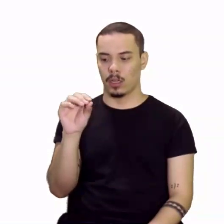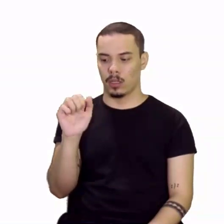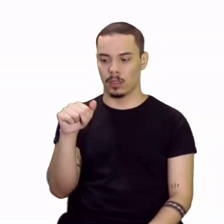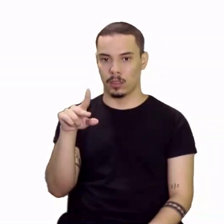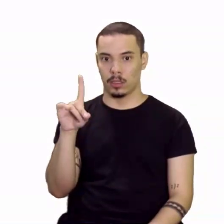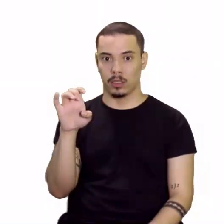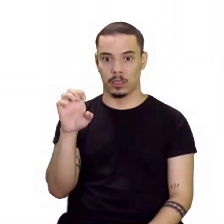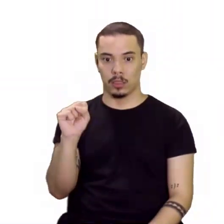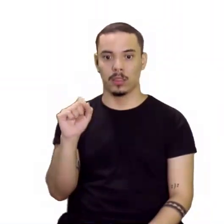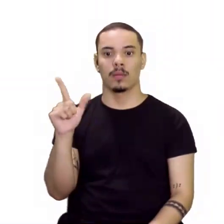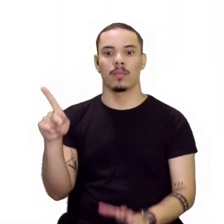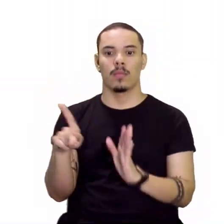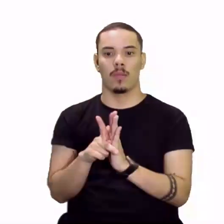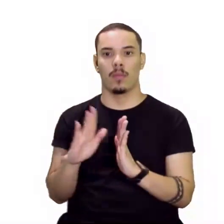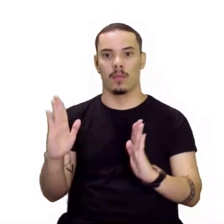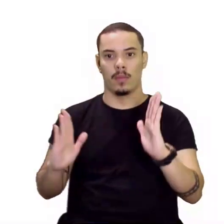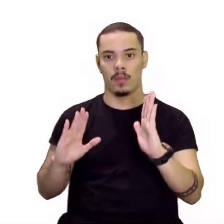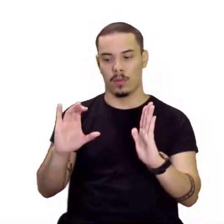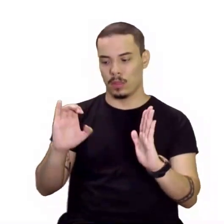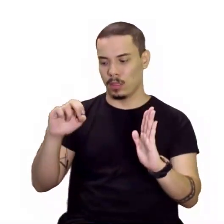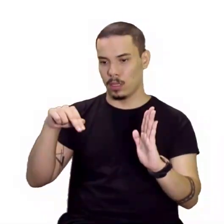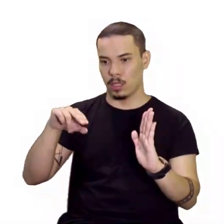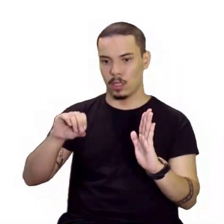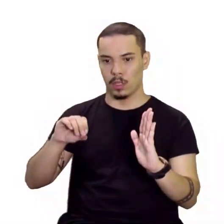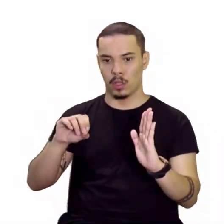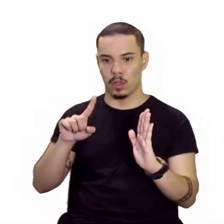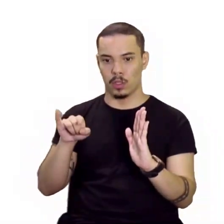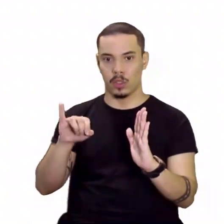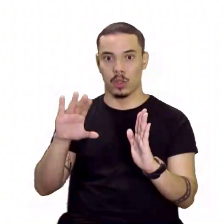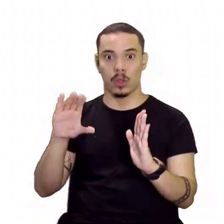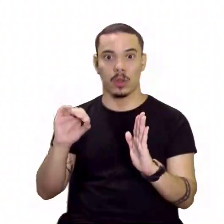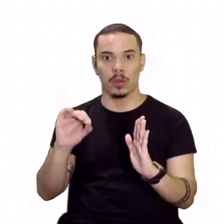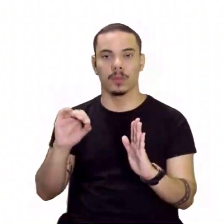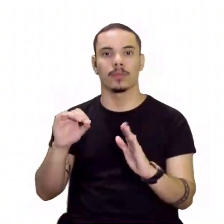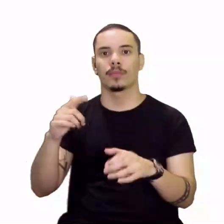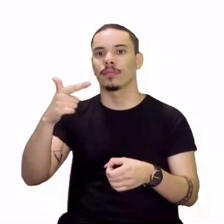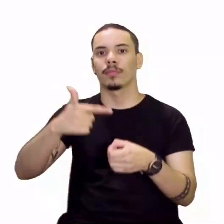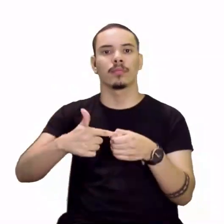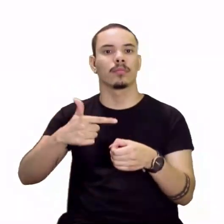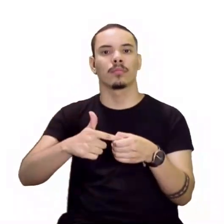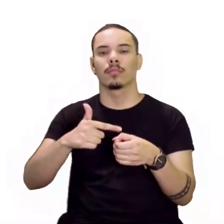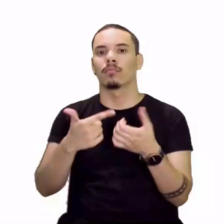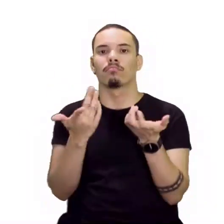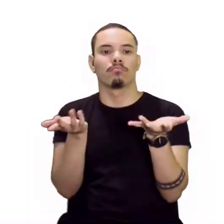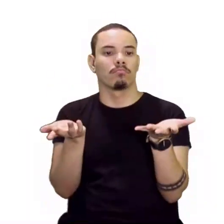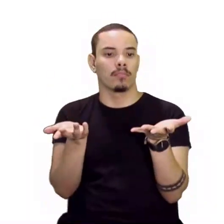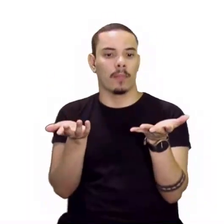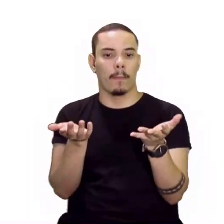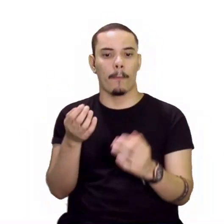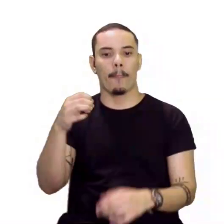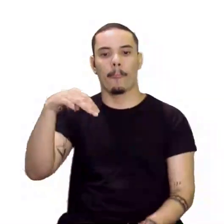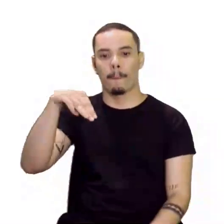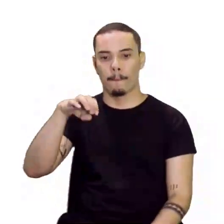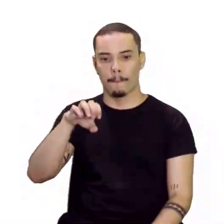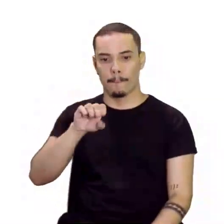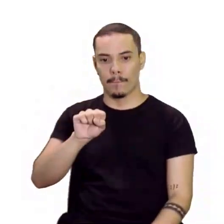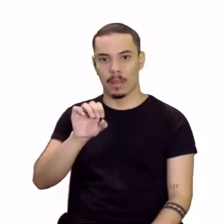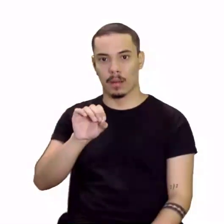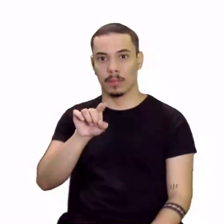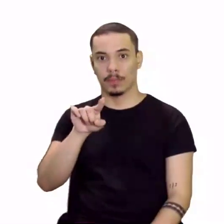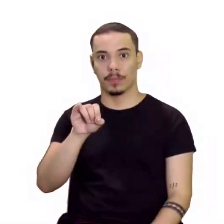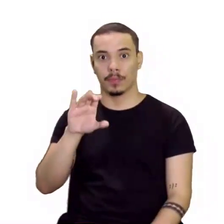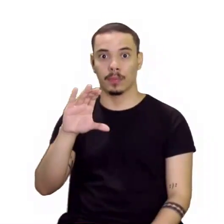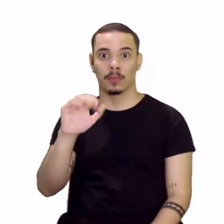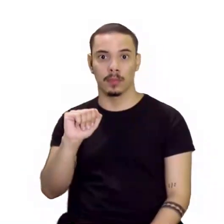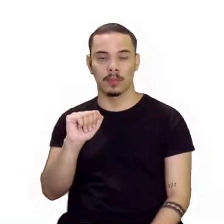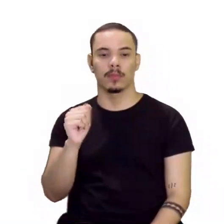era Cenozoica. Professor, e o petróleo surgiu em qual era? Era Mesozoica. O